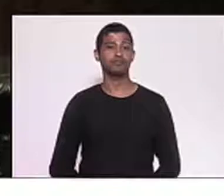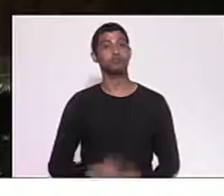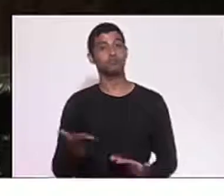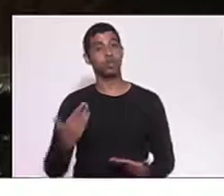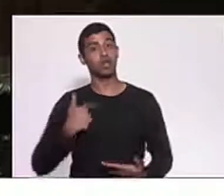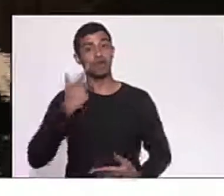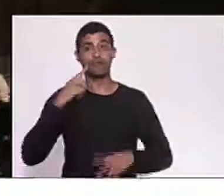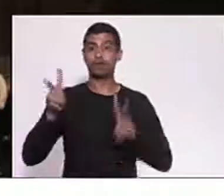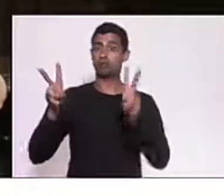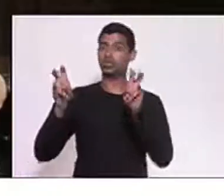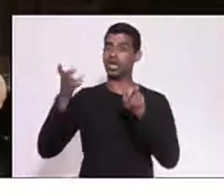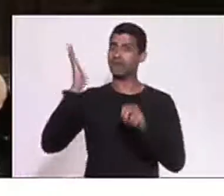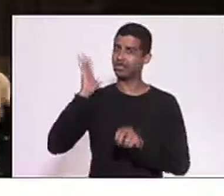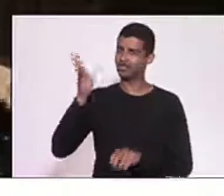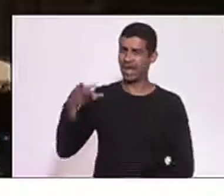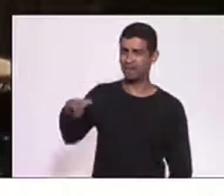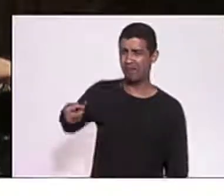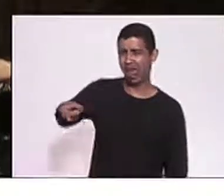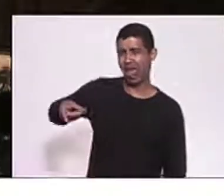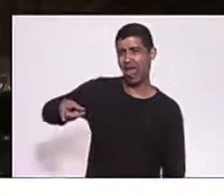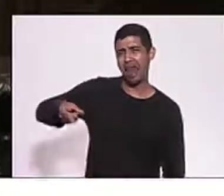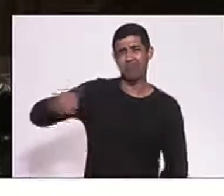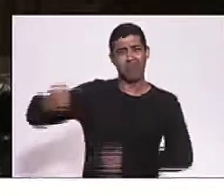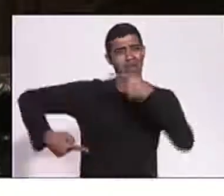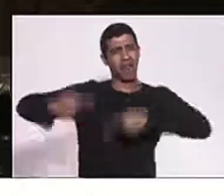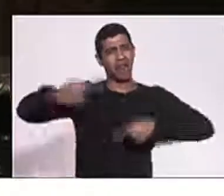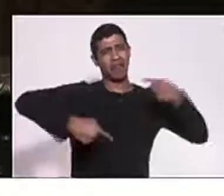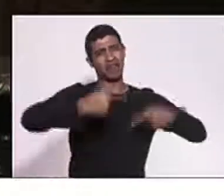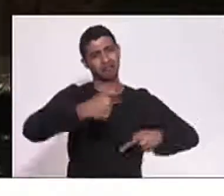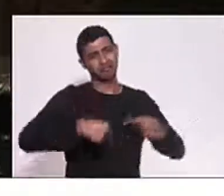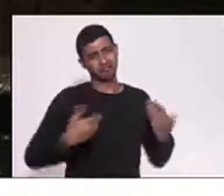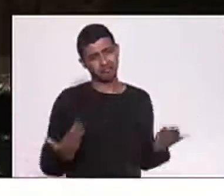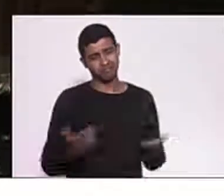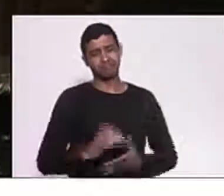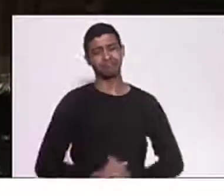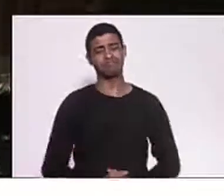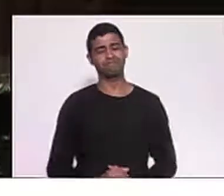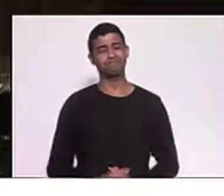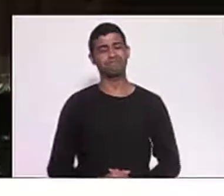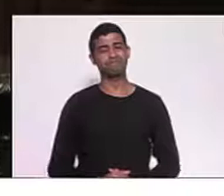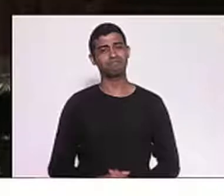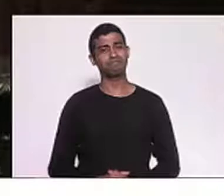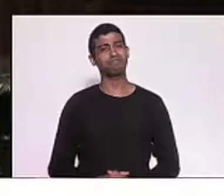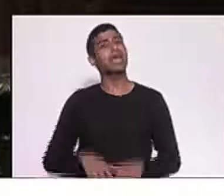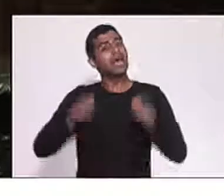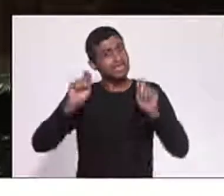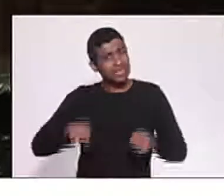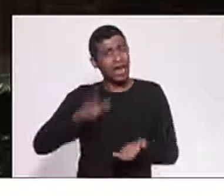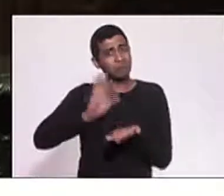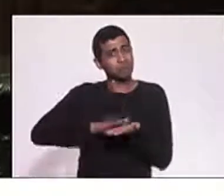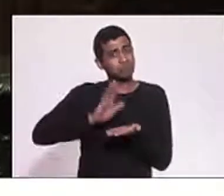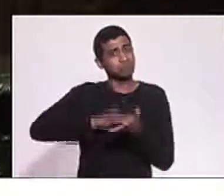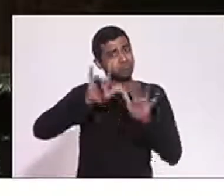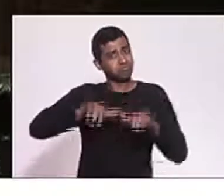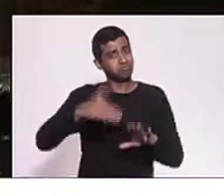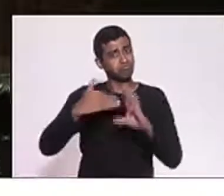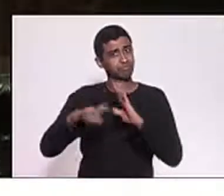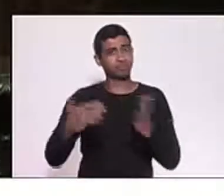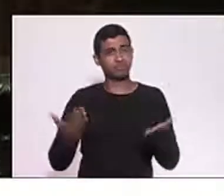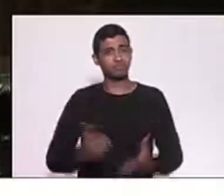já está lá bastante discutido, com possíveis encaminhamentos.